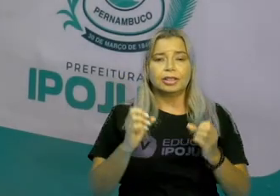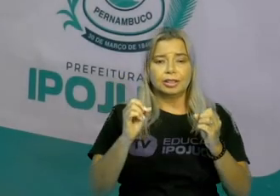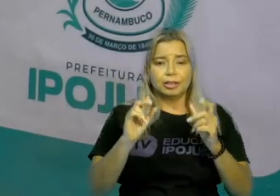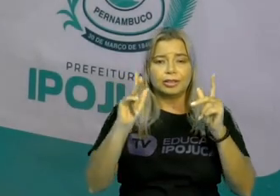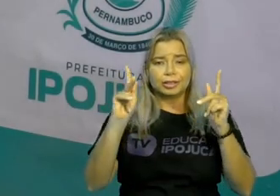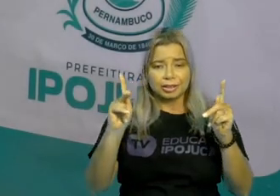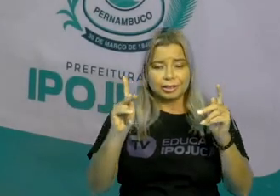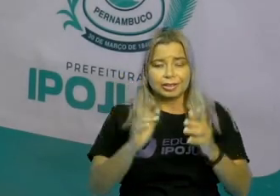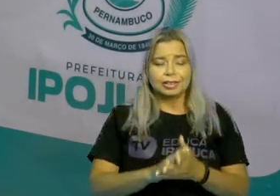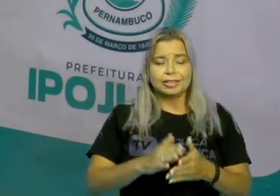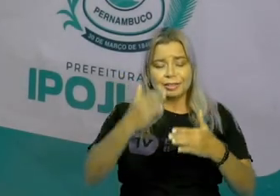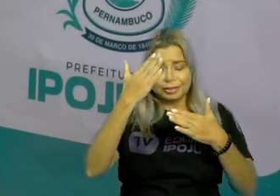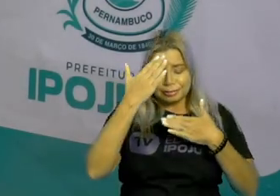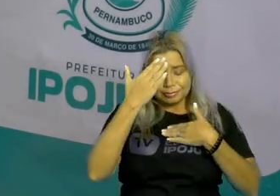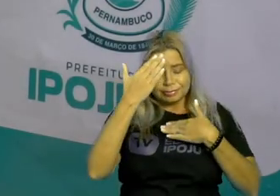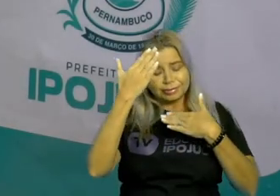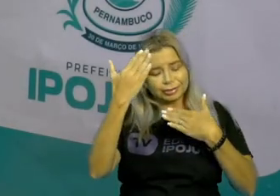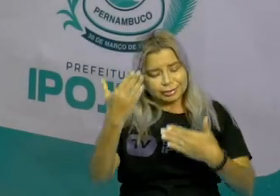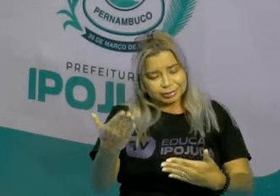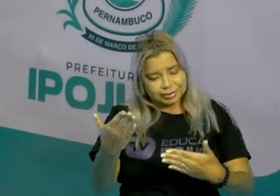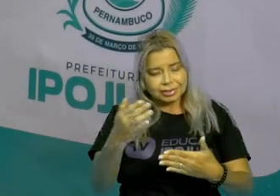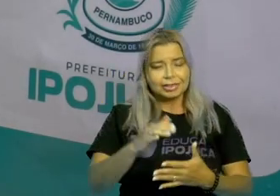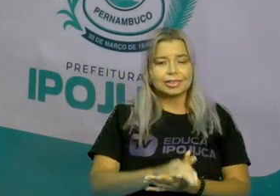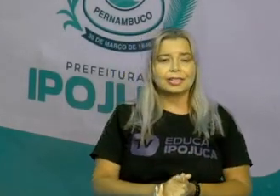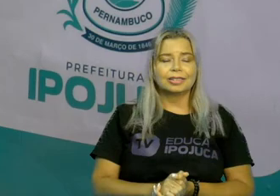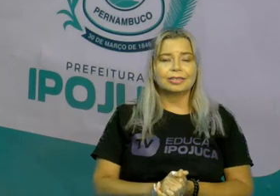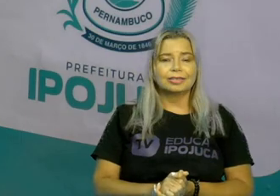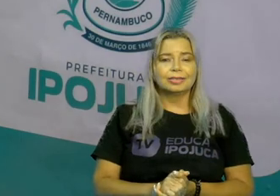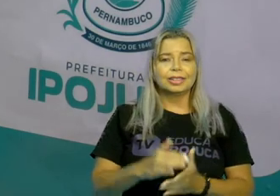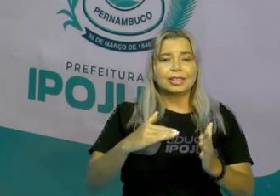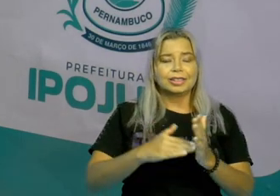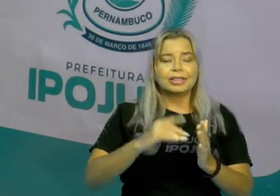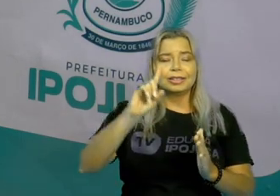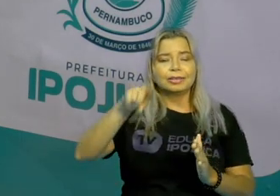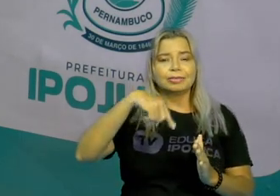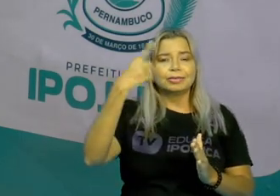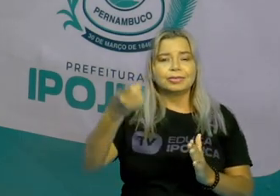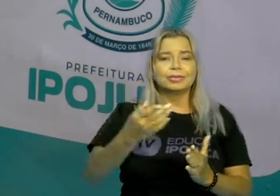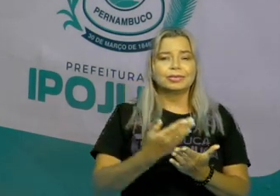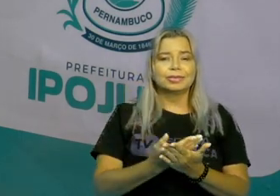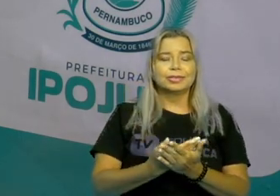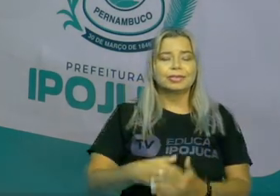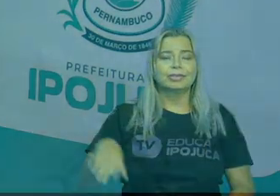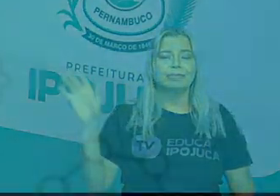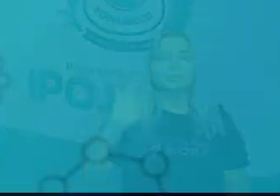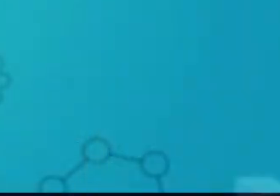Muito obrigado pela presença de vocês e até a próxima aula.